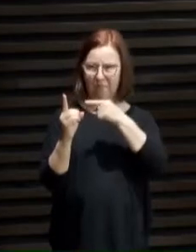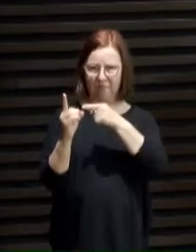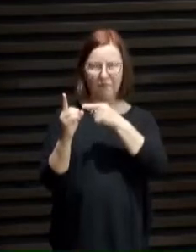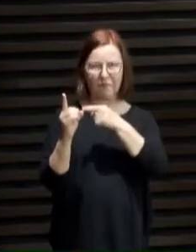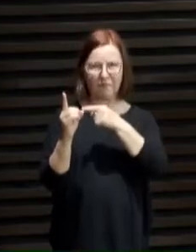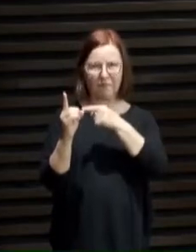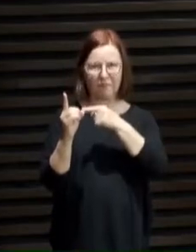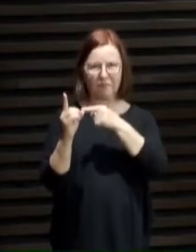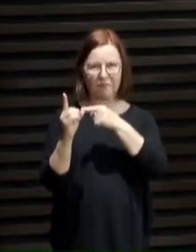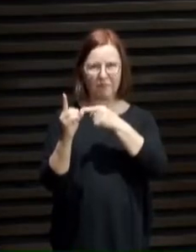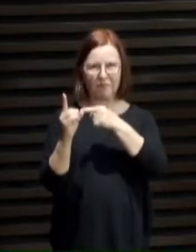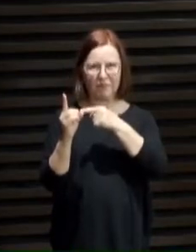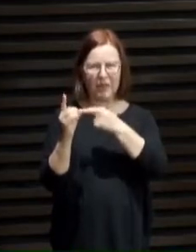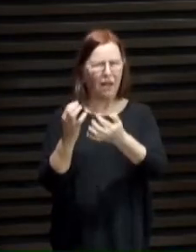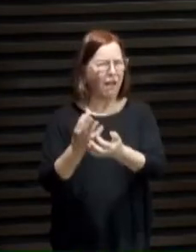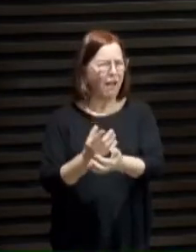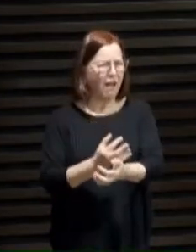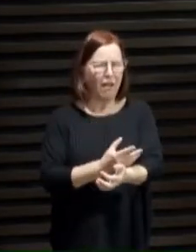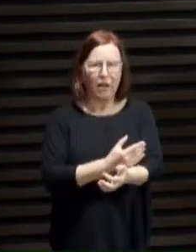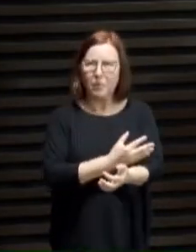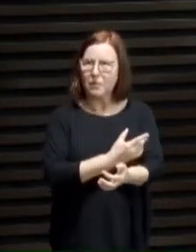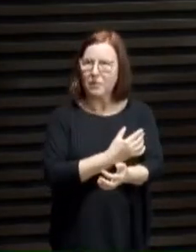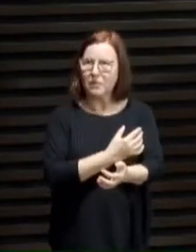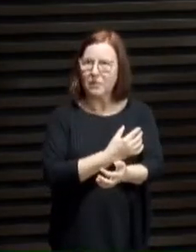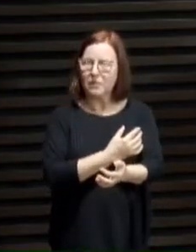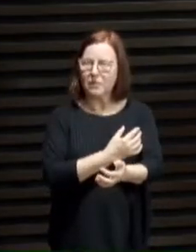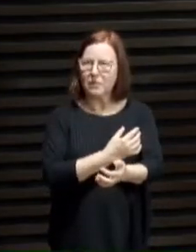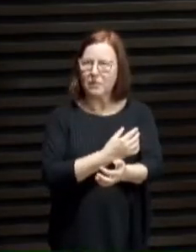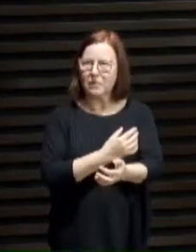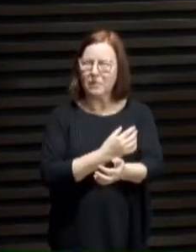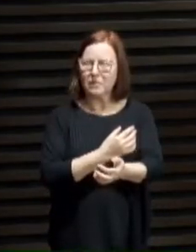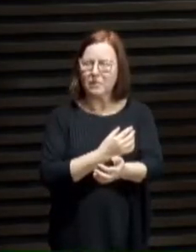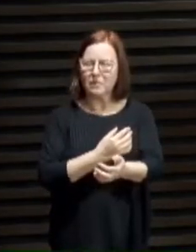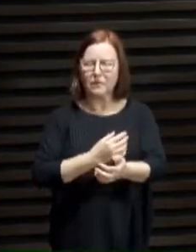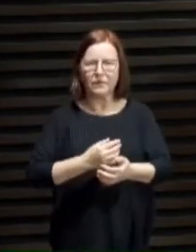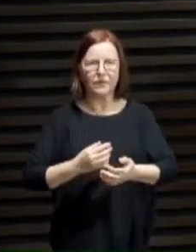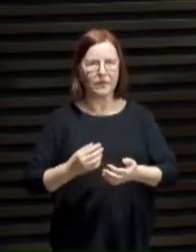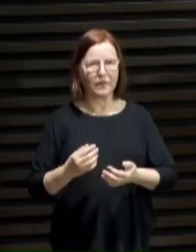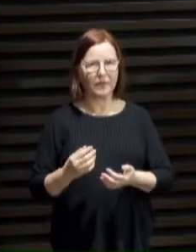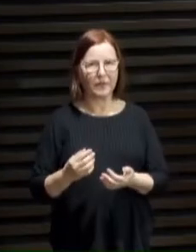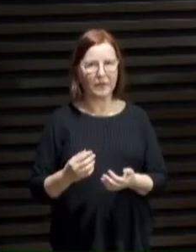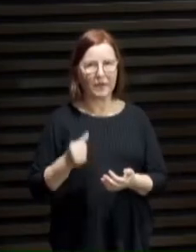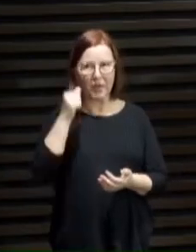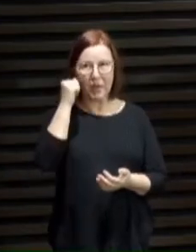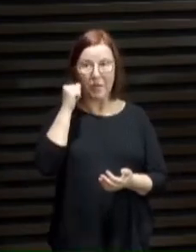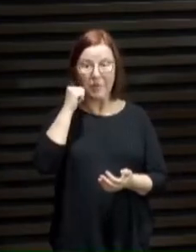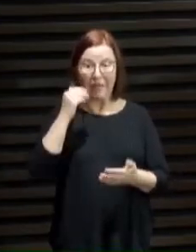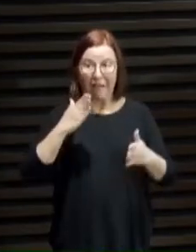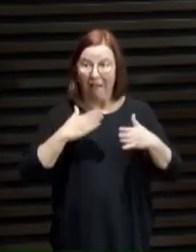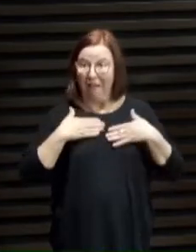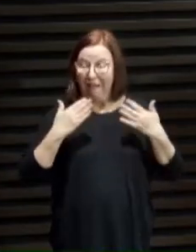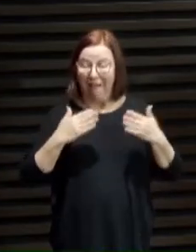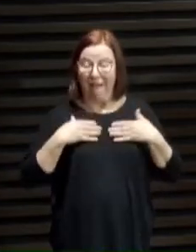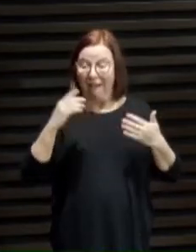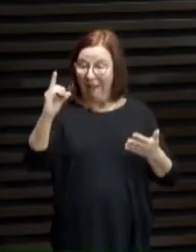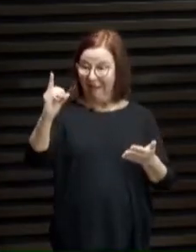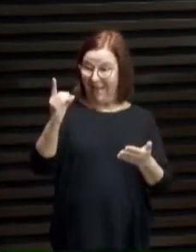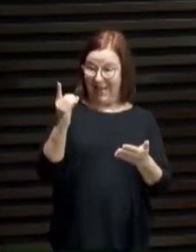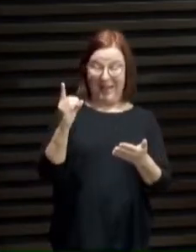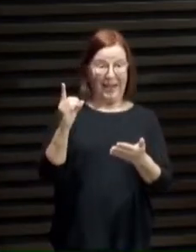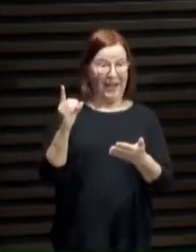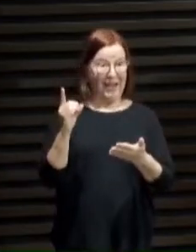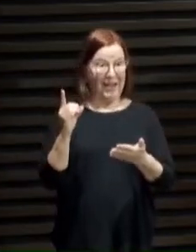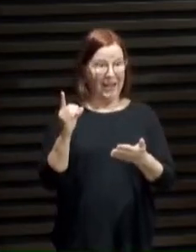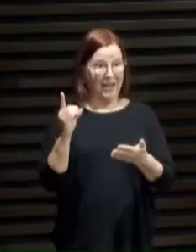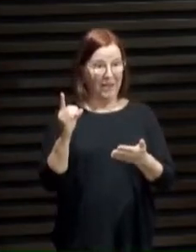está tão emocionada, ela está tão alegre, que ela tem